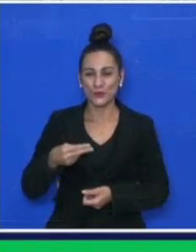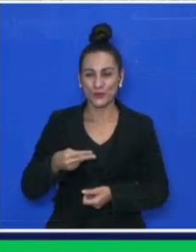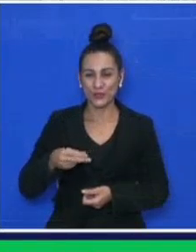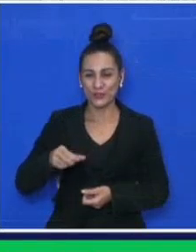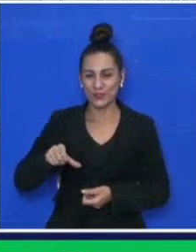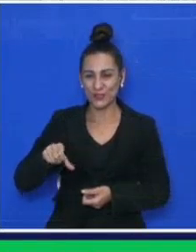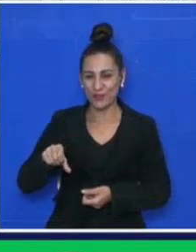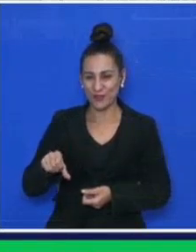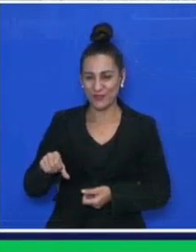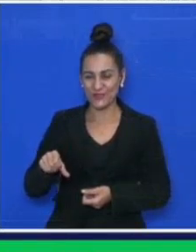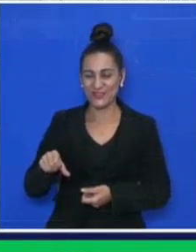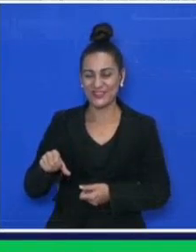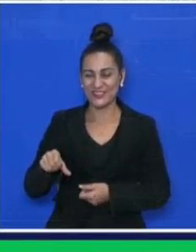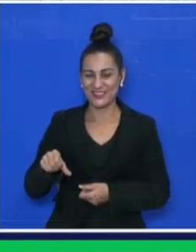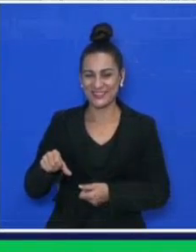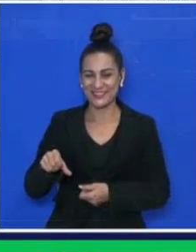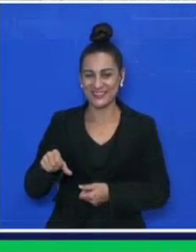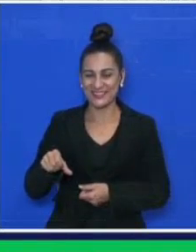29.